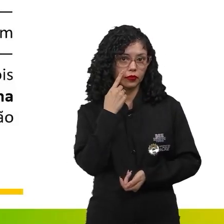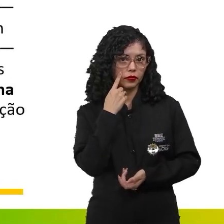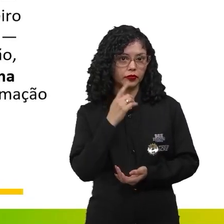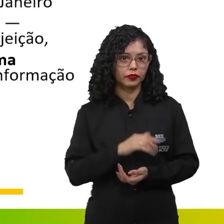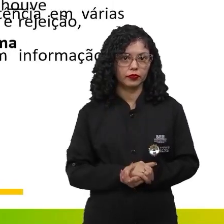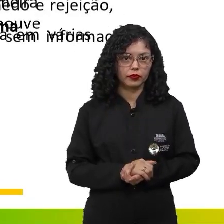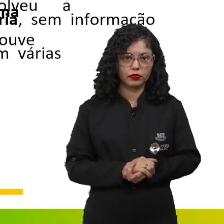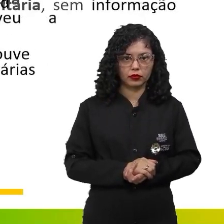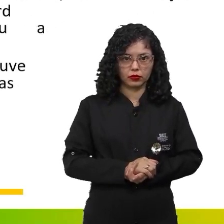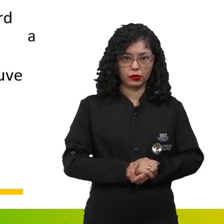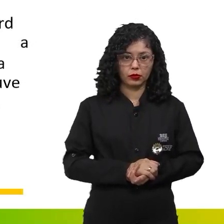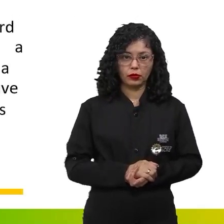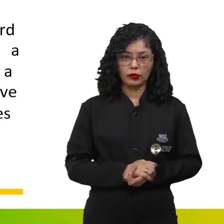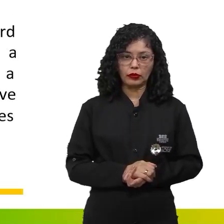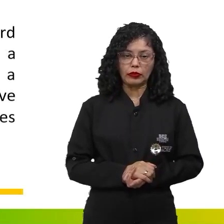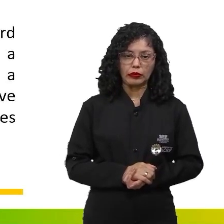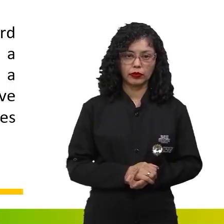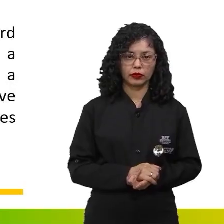outros motivos.